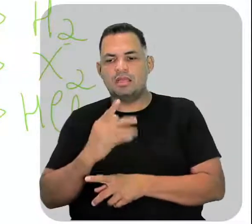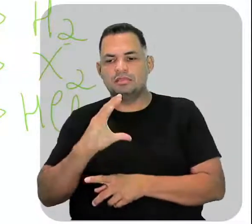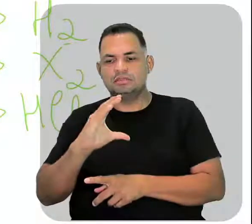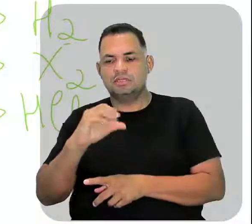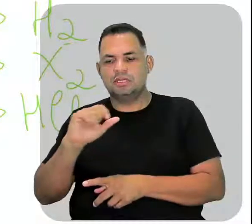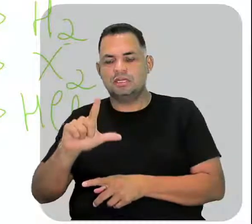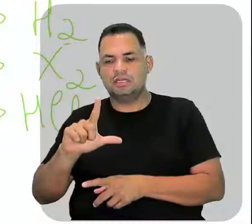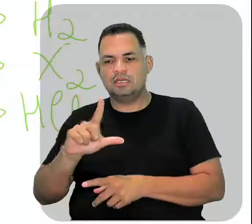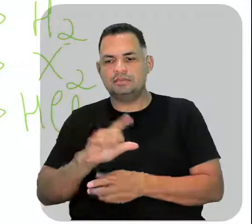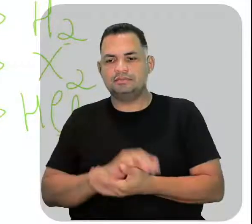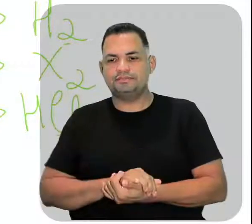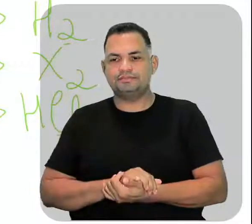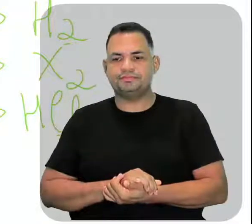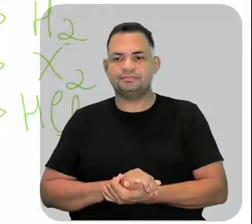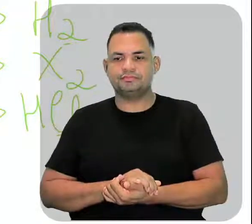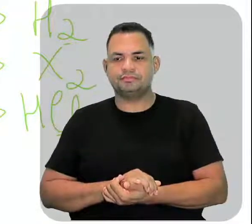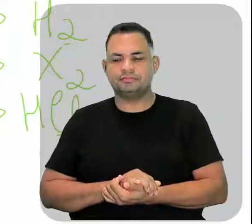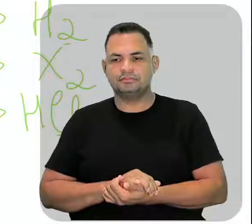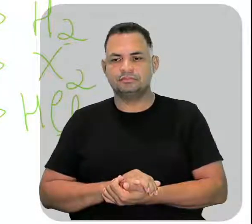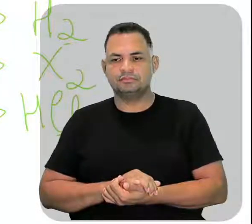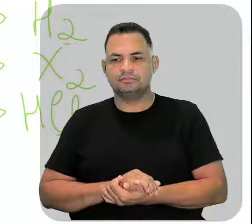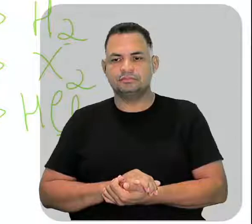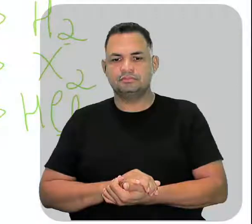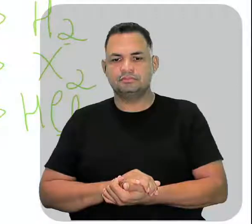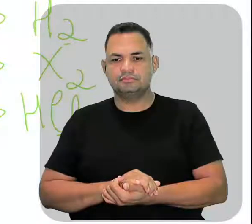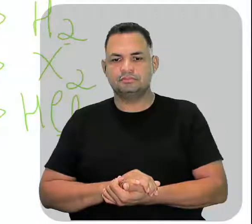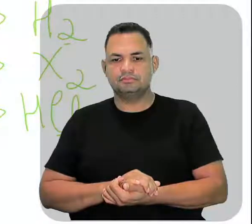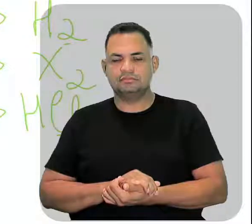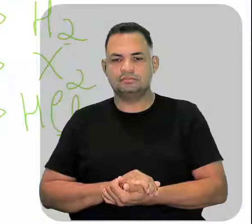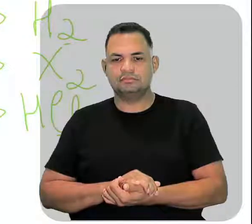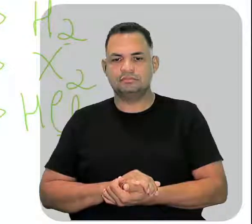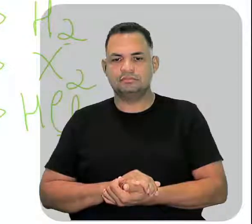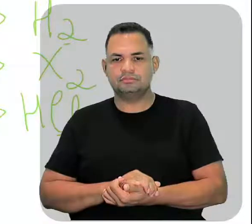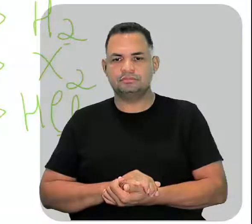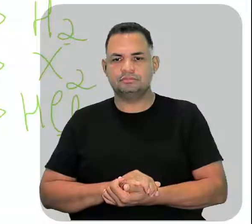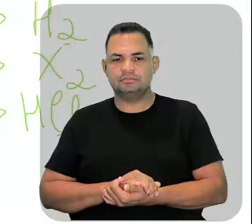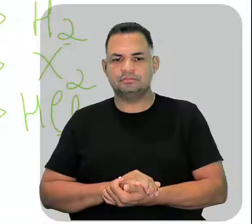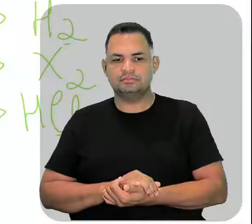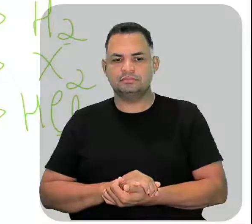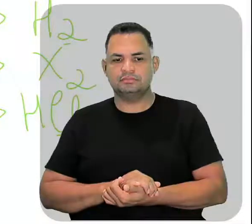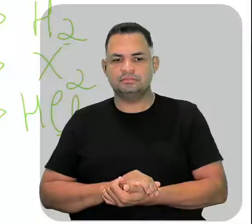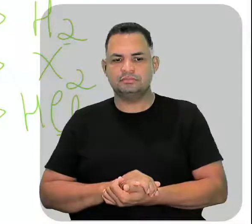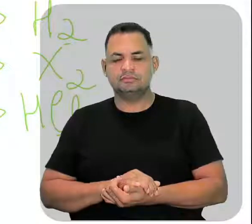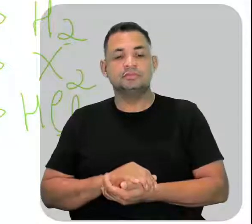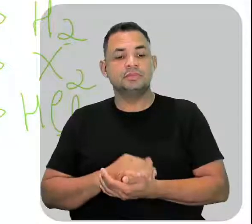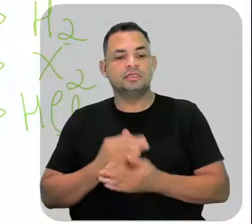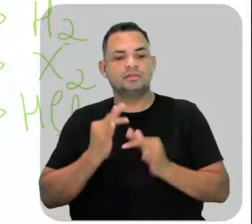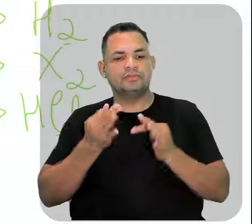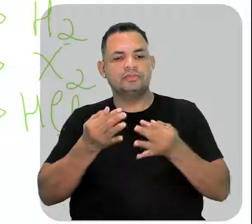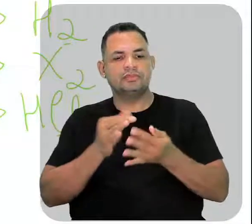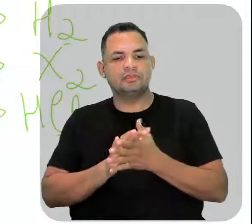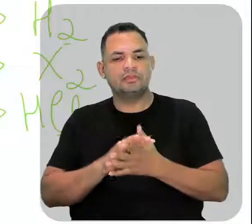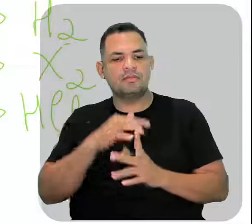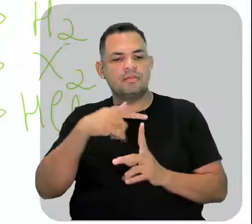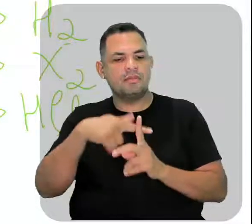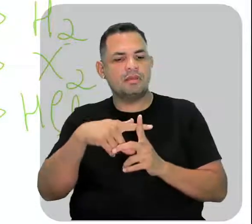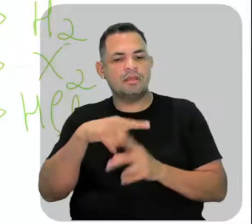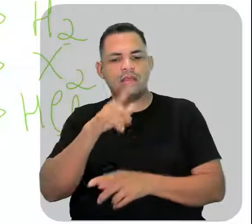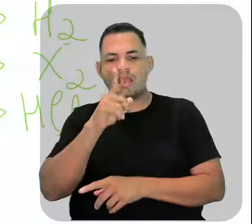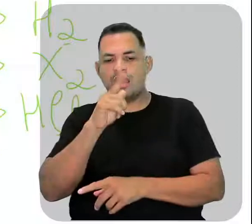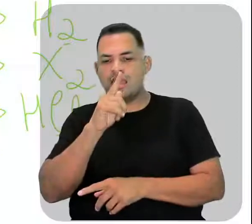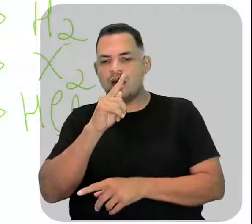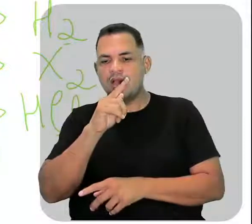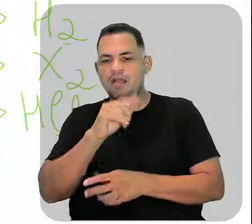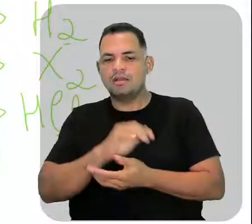no carbono e o cloro em outro carbono da cadeia do alceno. E por último, nós temos a adição de